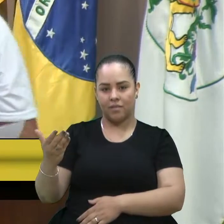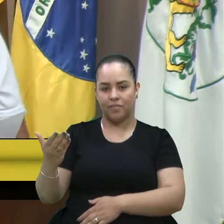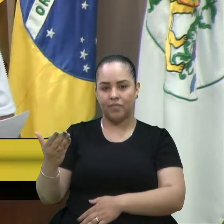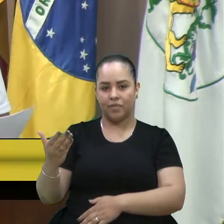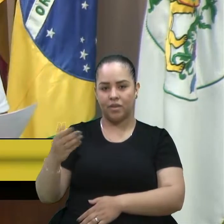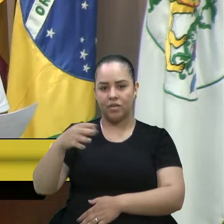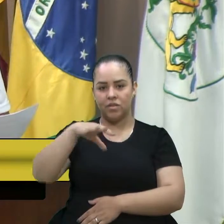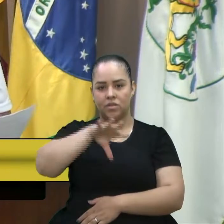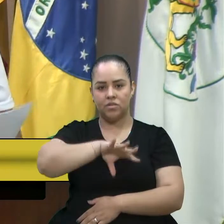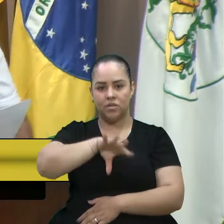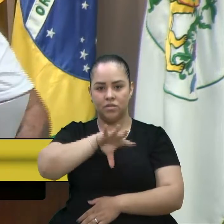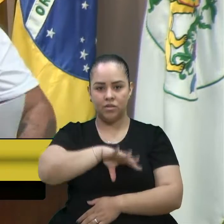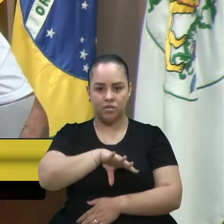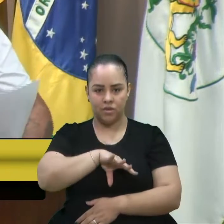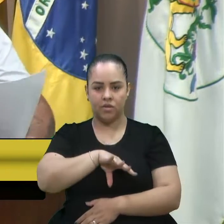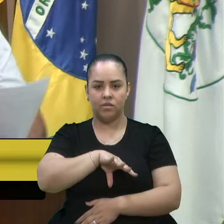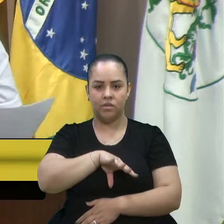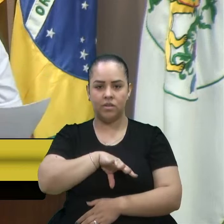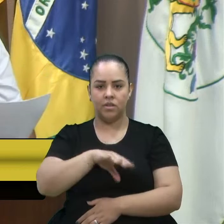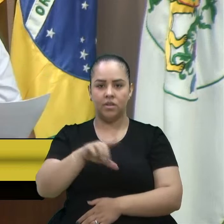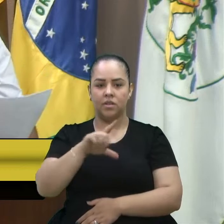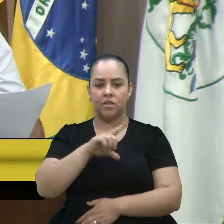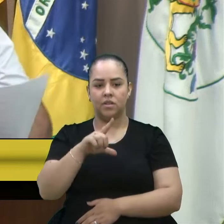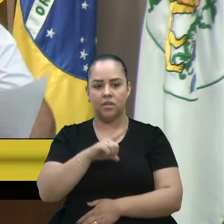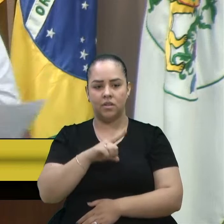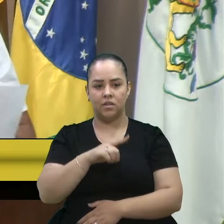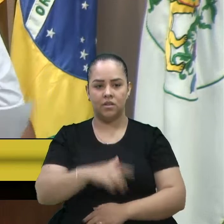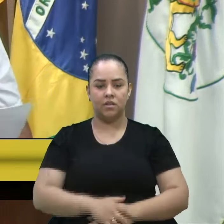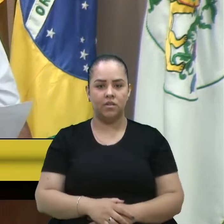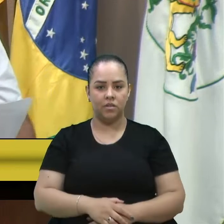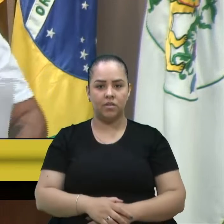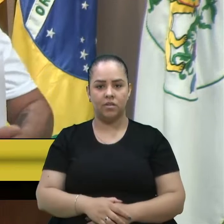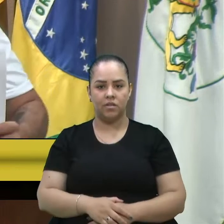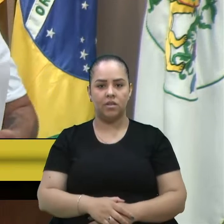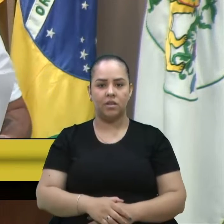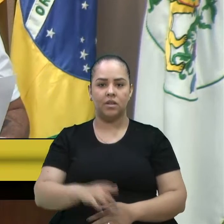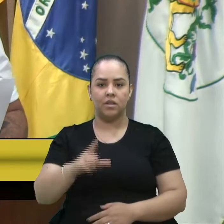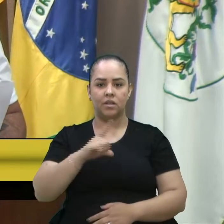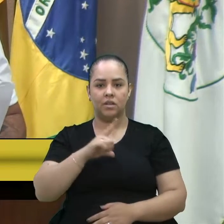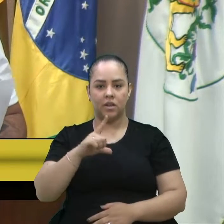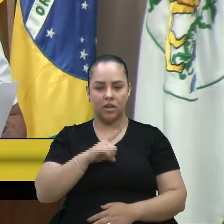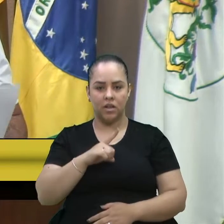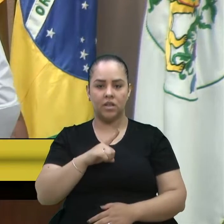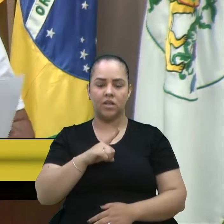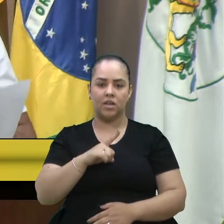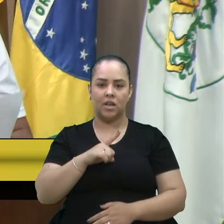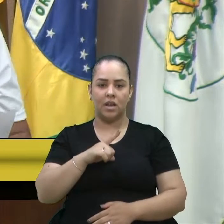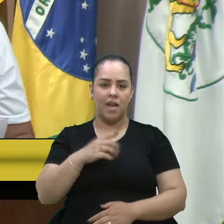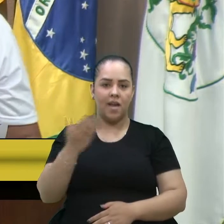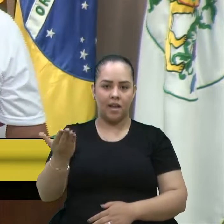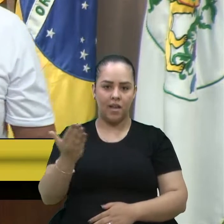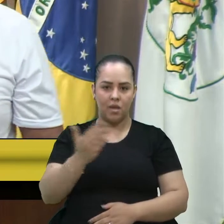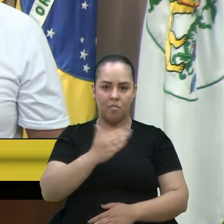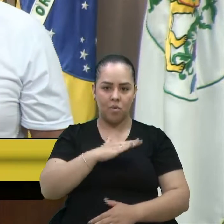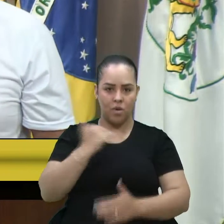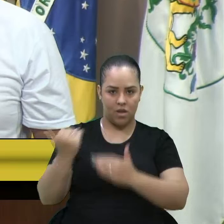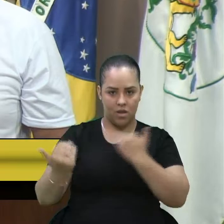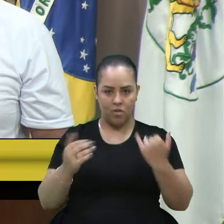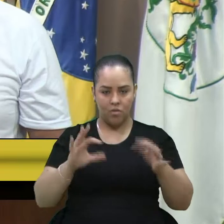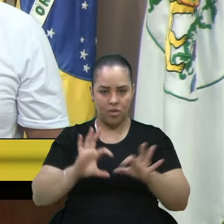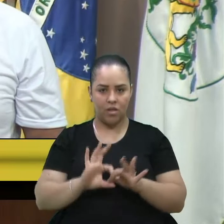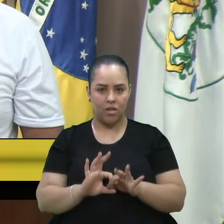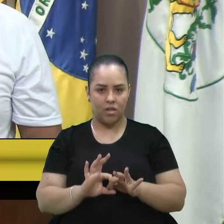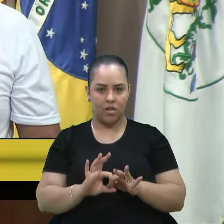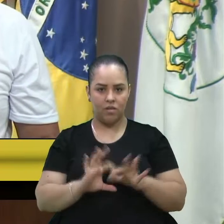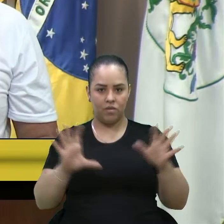juntou o seu quilombo e se sublevou, e se revoltou, morrendo, né, pela liberdade do